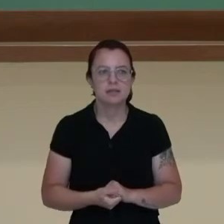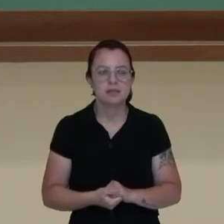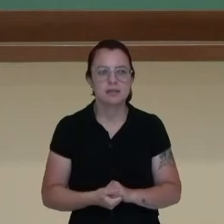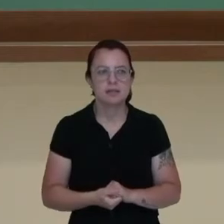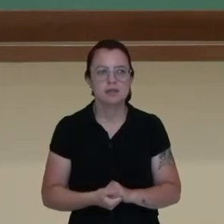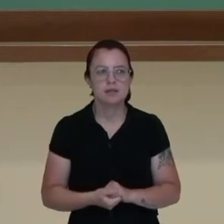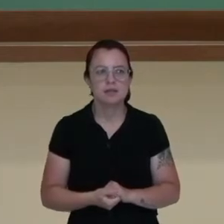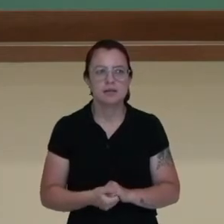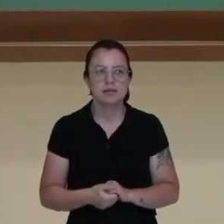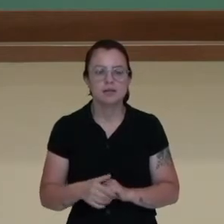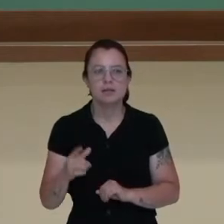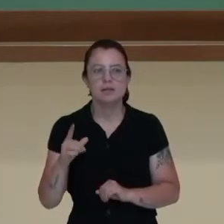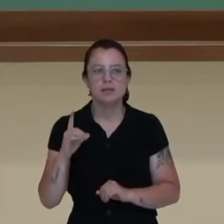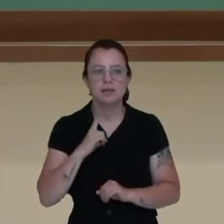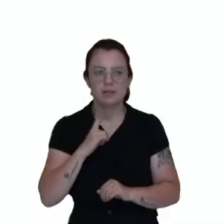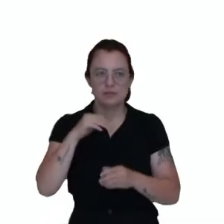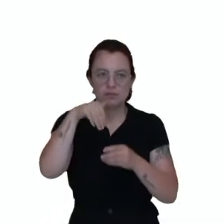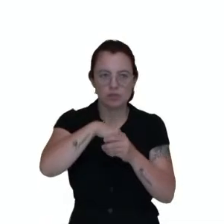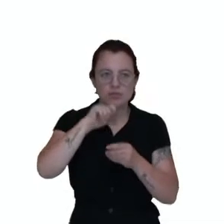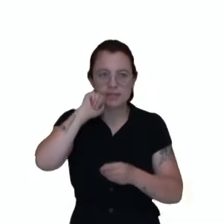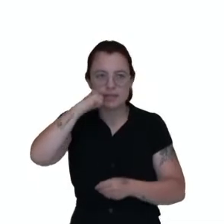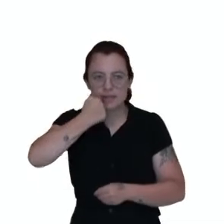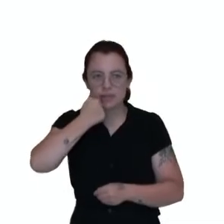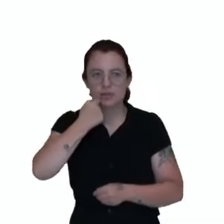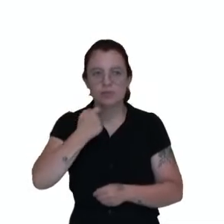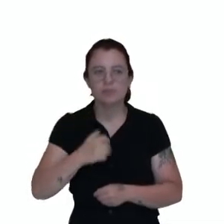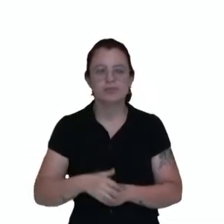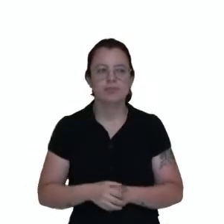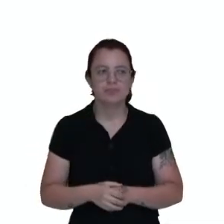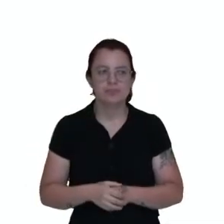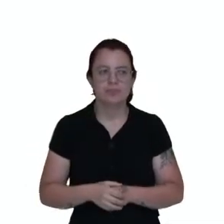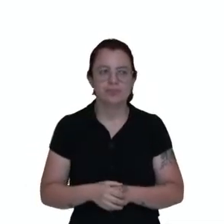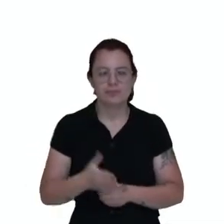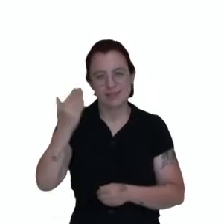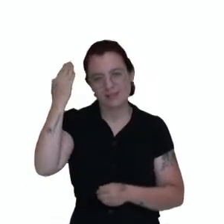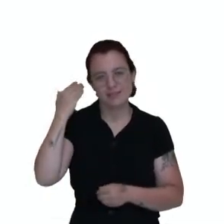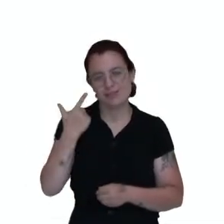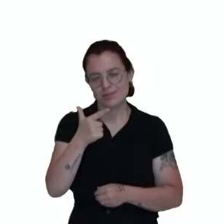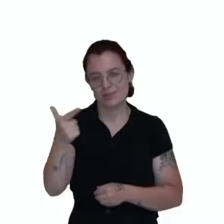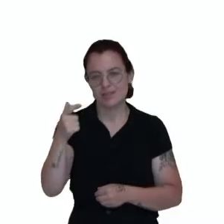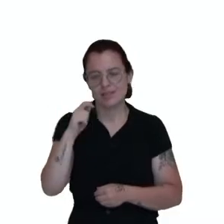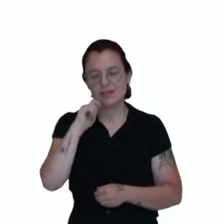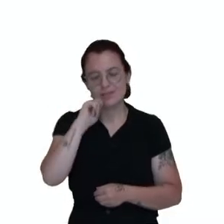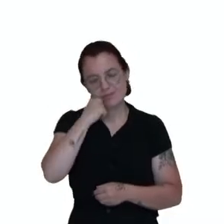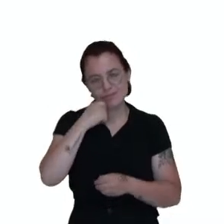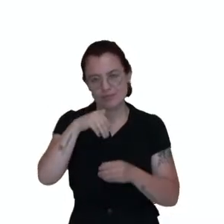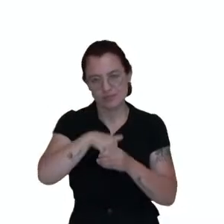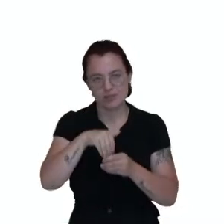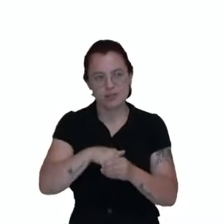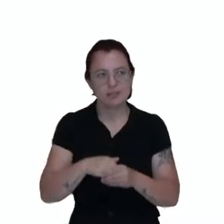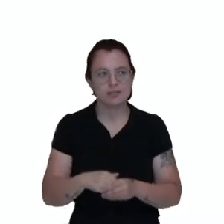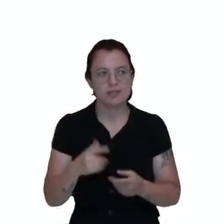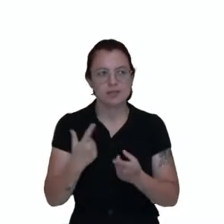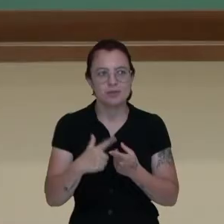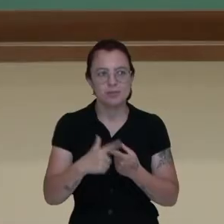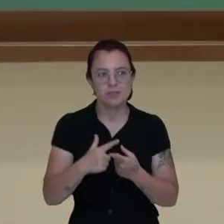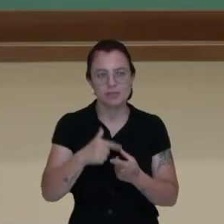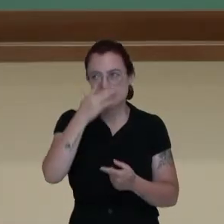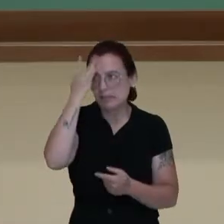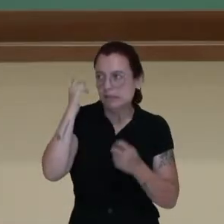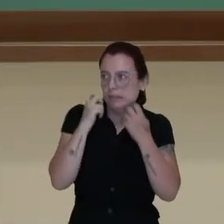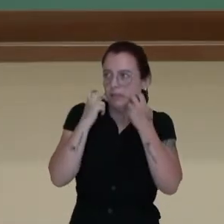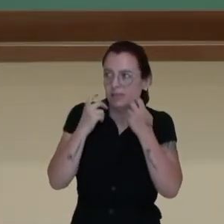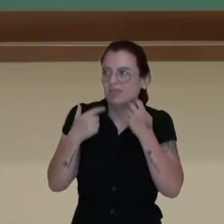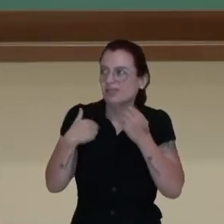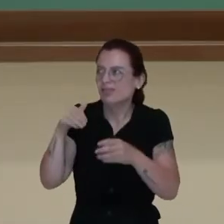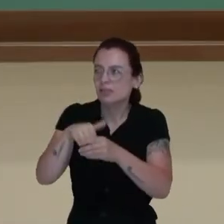gente vai ver que algumas das propostas são o voto secreto, pois o voto não era secreto, e isso acabava levando a todo o